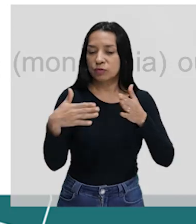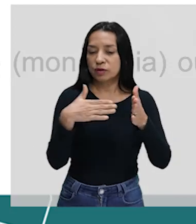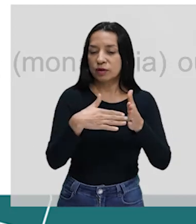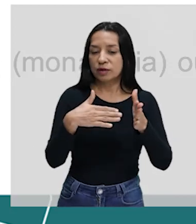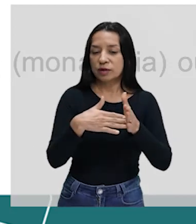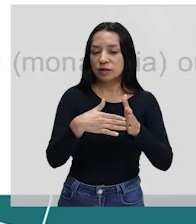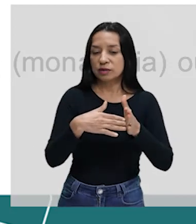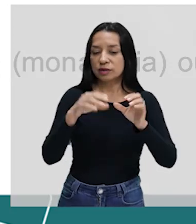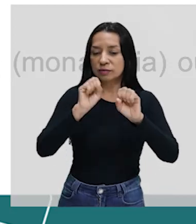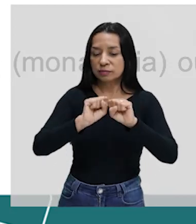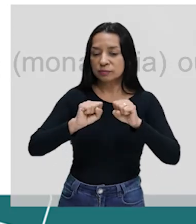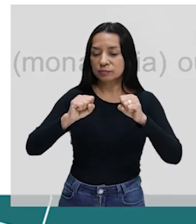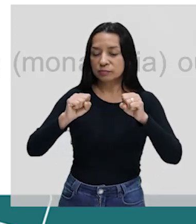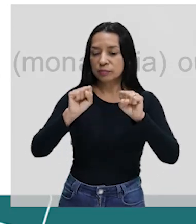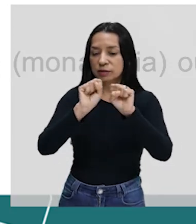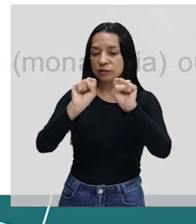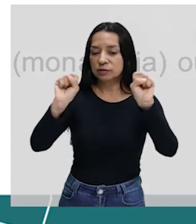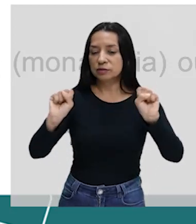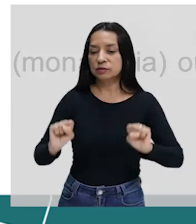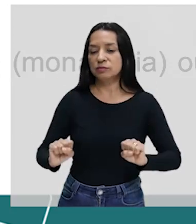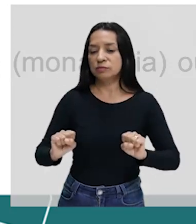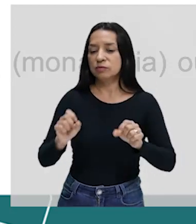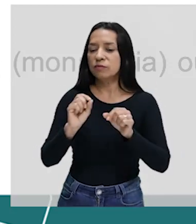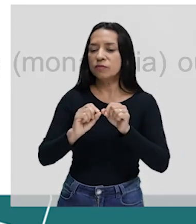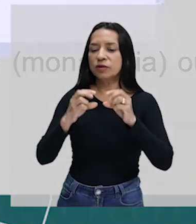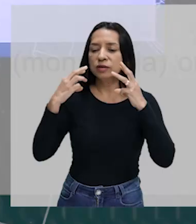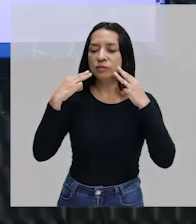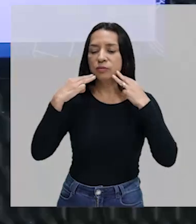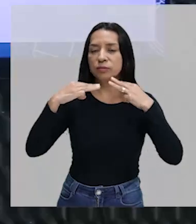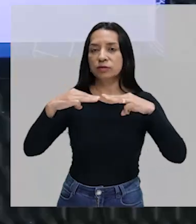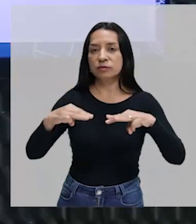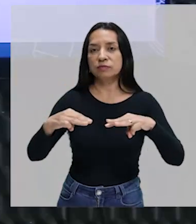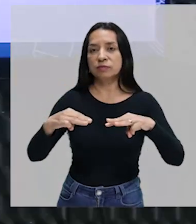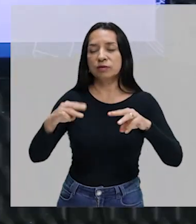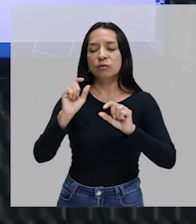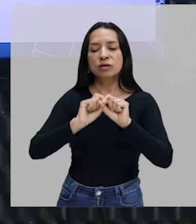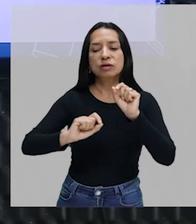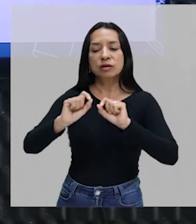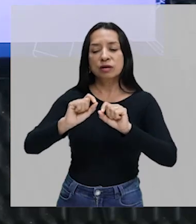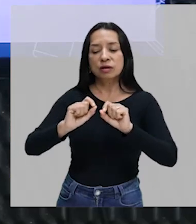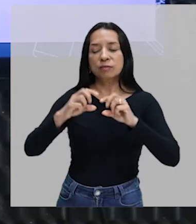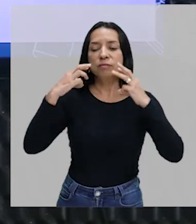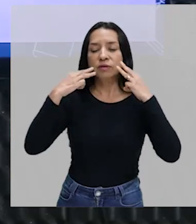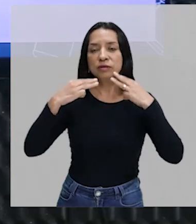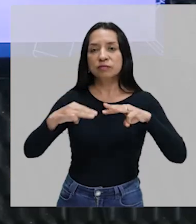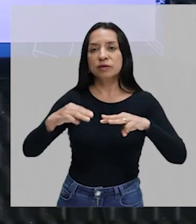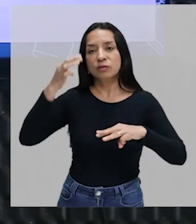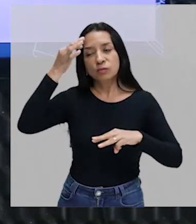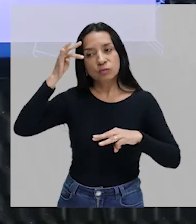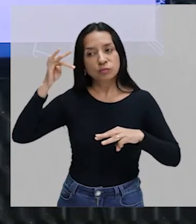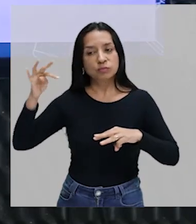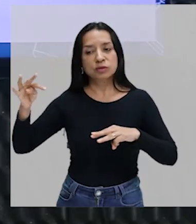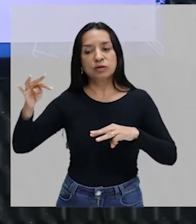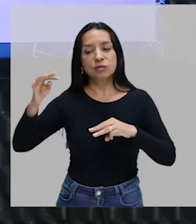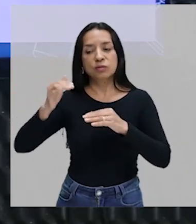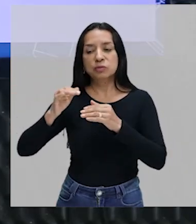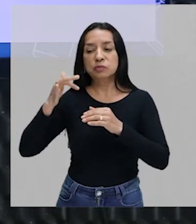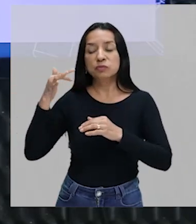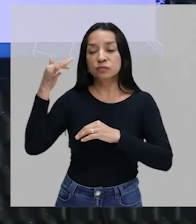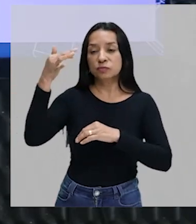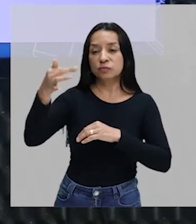a sistematização feita por Nicolau Maquiavel. Maquiavel já é um teórico mais na frente, já do século